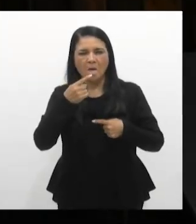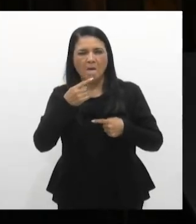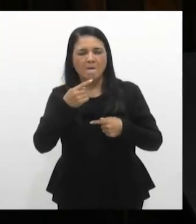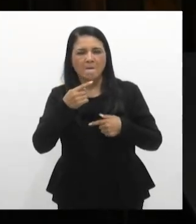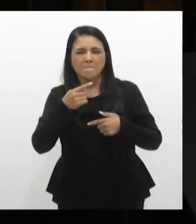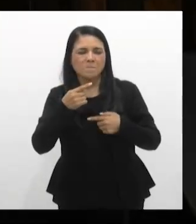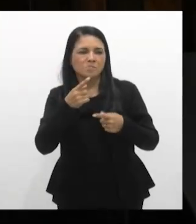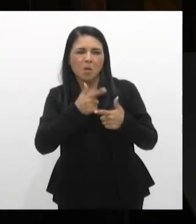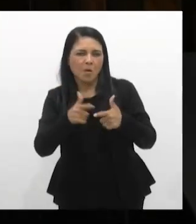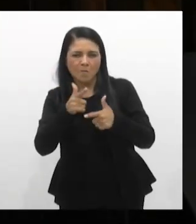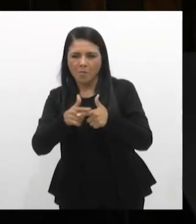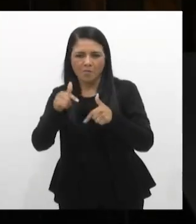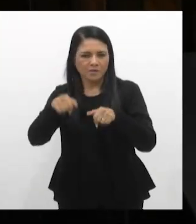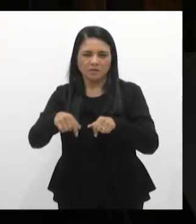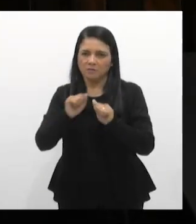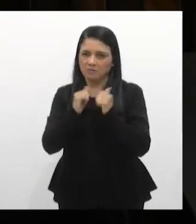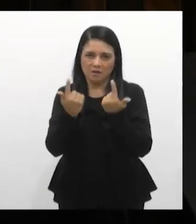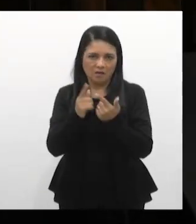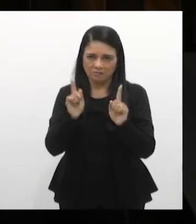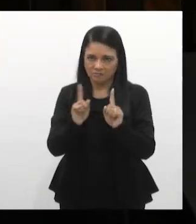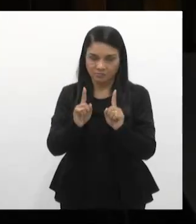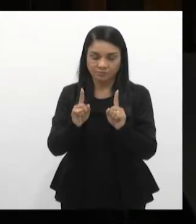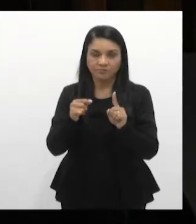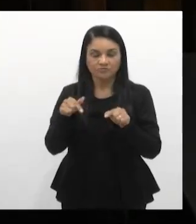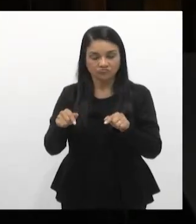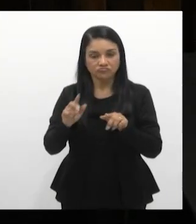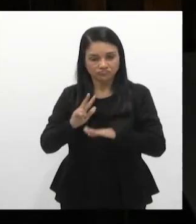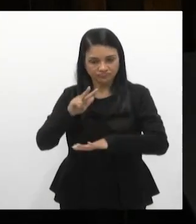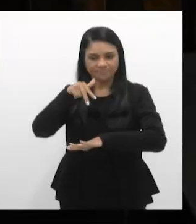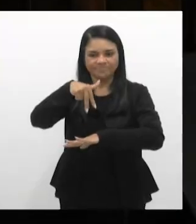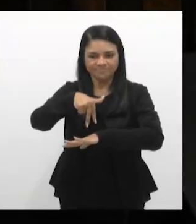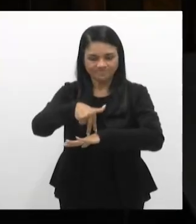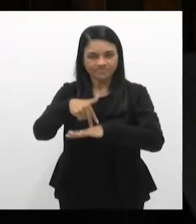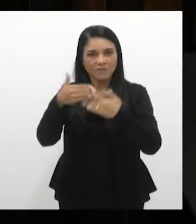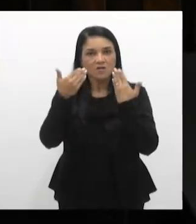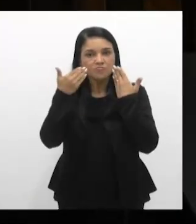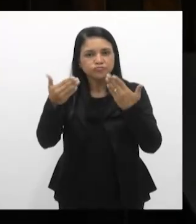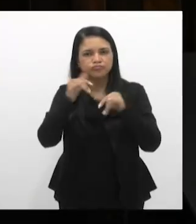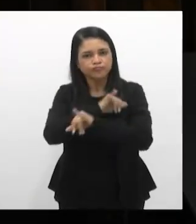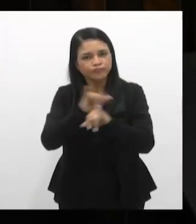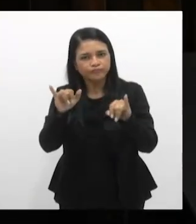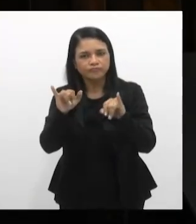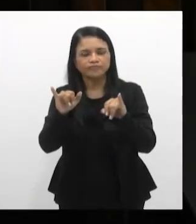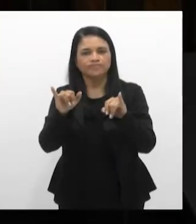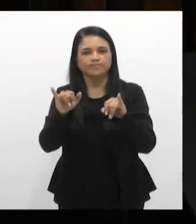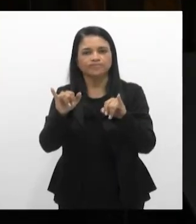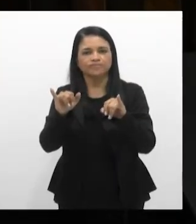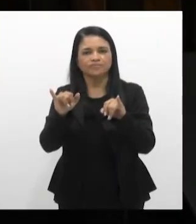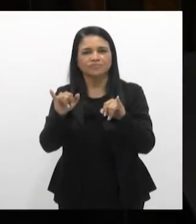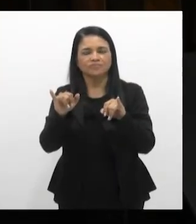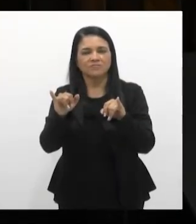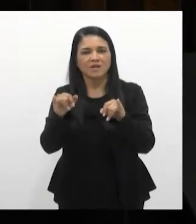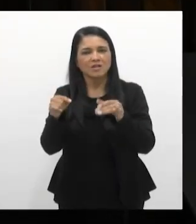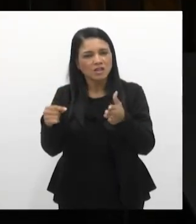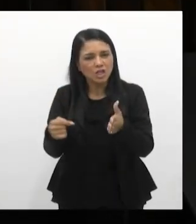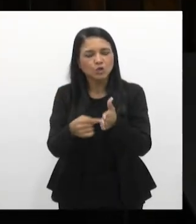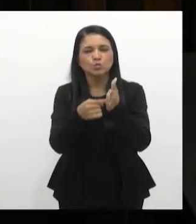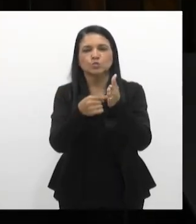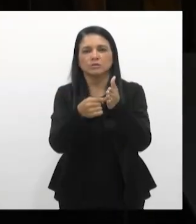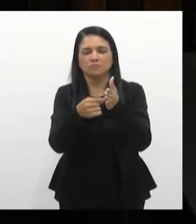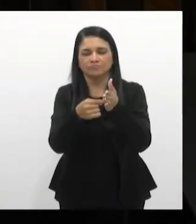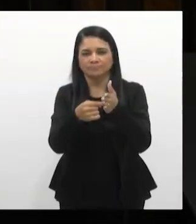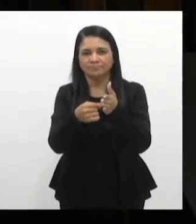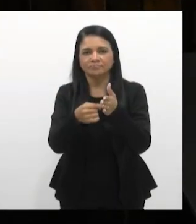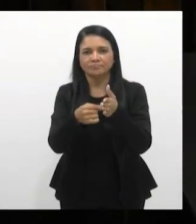casa, mas para chegar ao ponto da gente ter que vir para a tribuna e expor as irregularidades e o